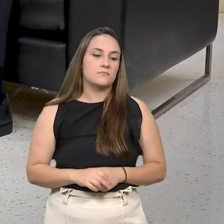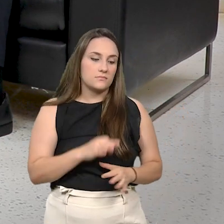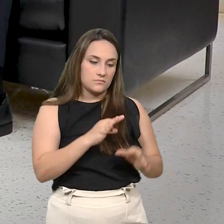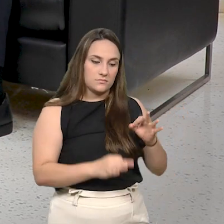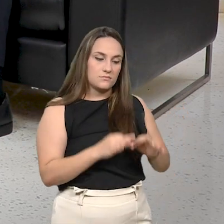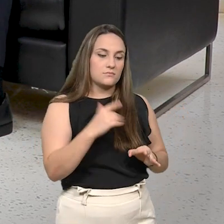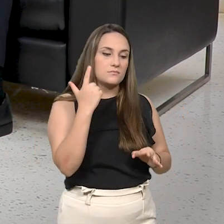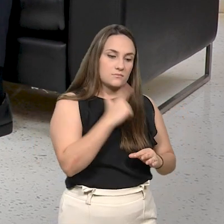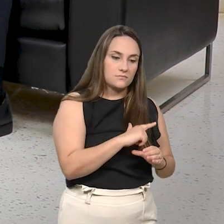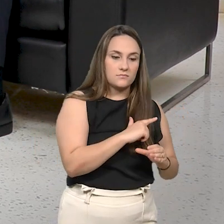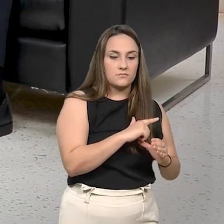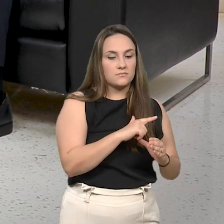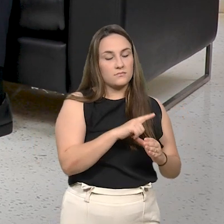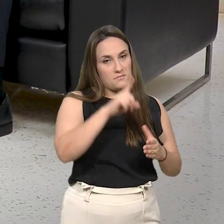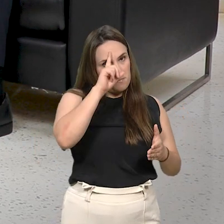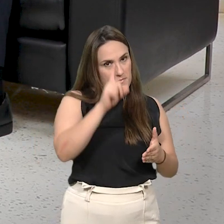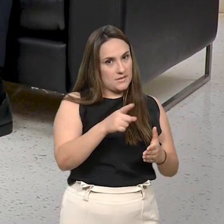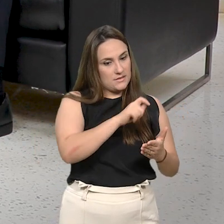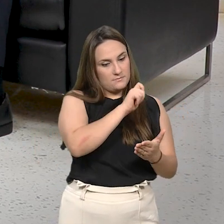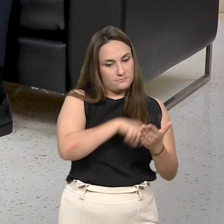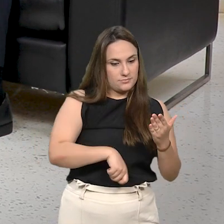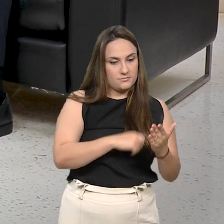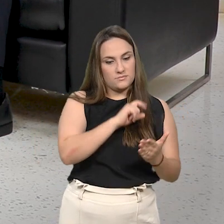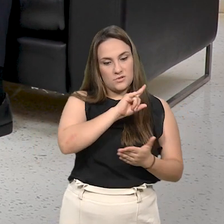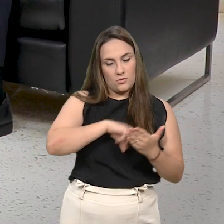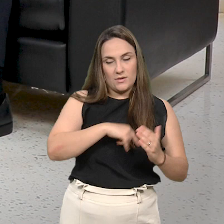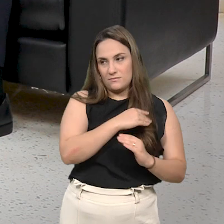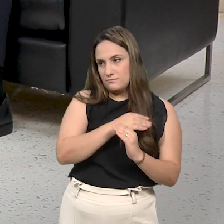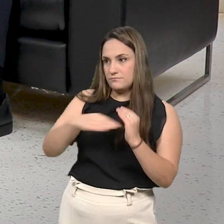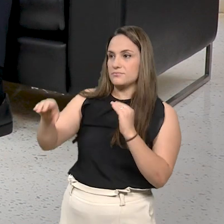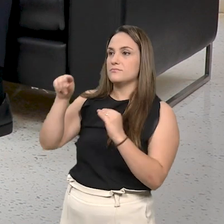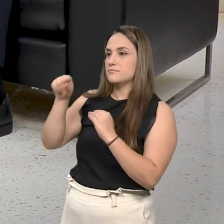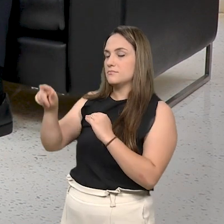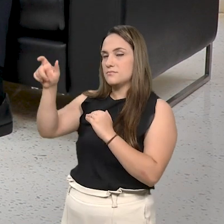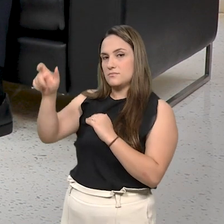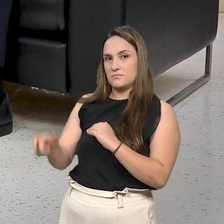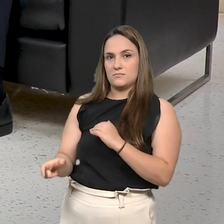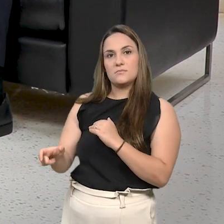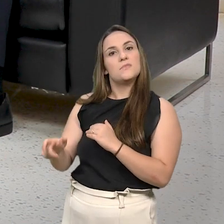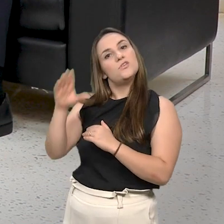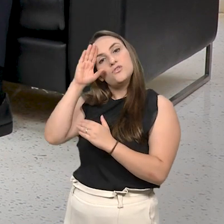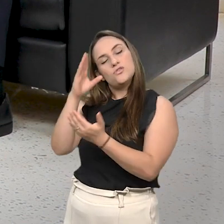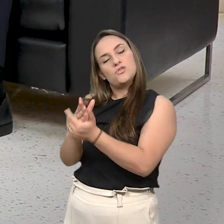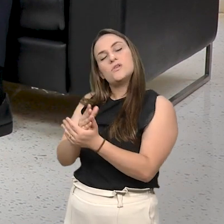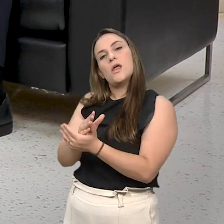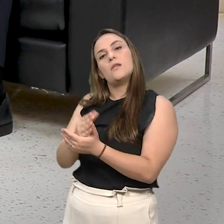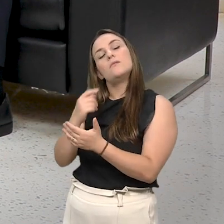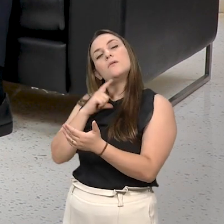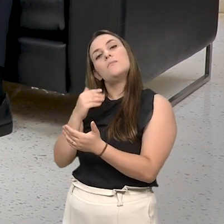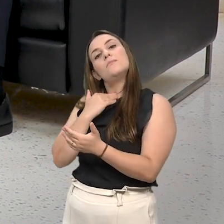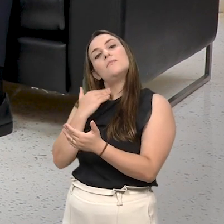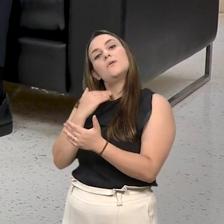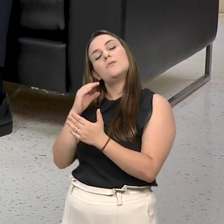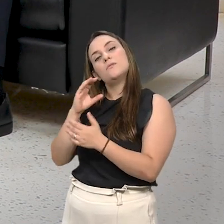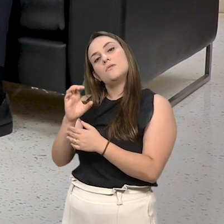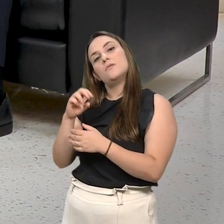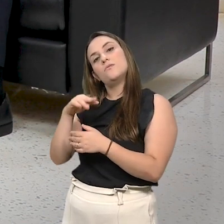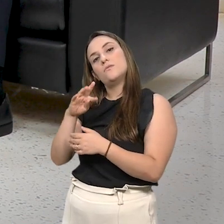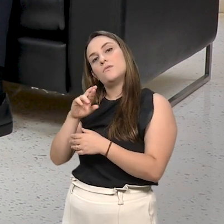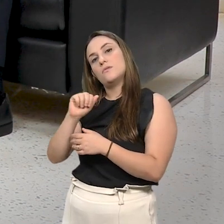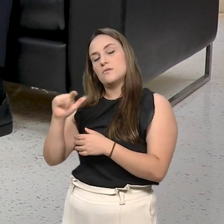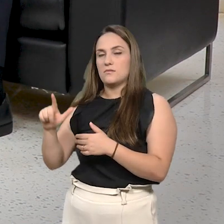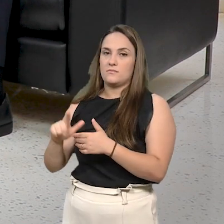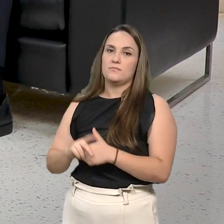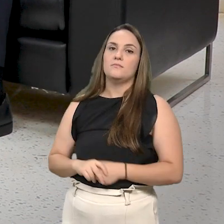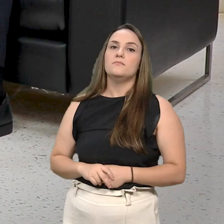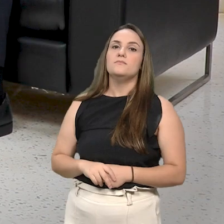que o magistrado hoje lança um despacho. Esse despacho, ele já automaticamente entra no site do Banco Central, faz as